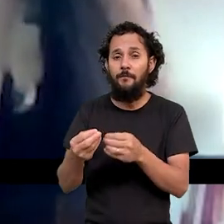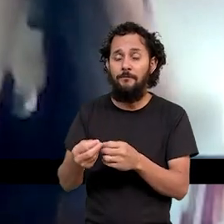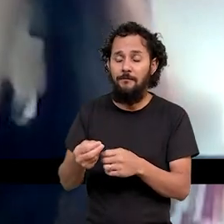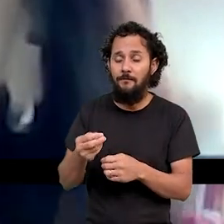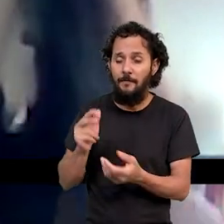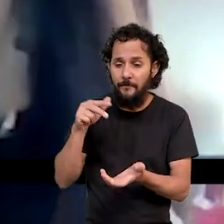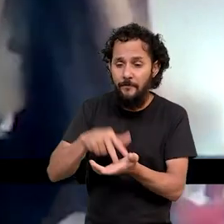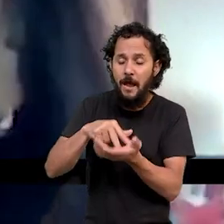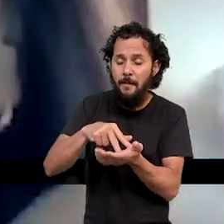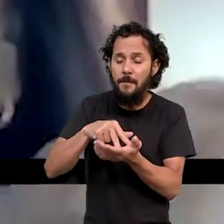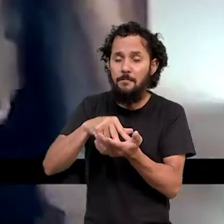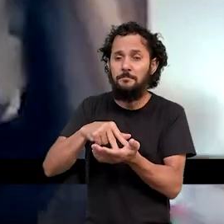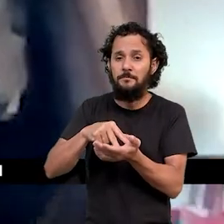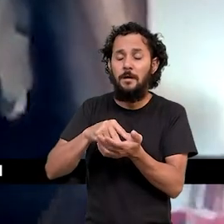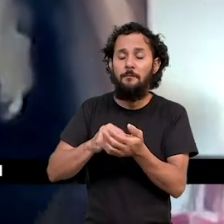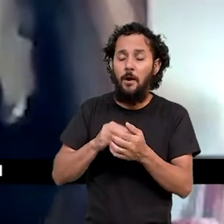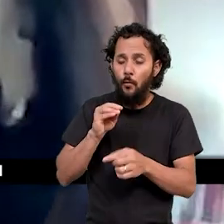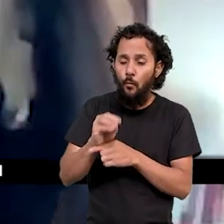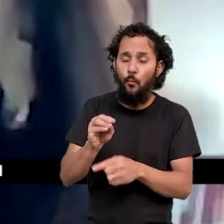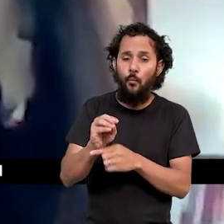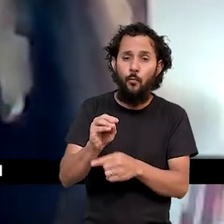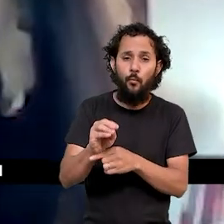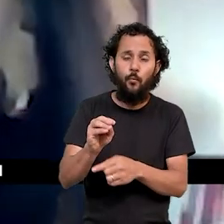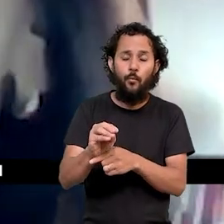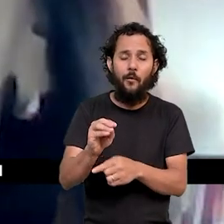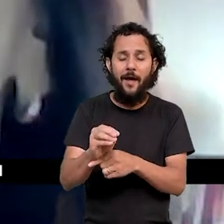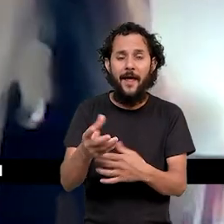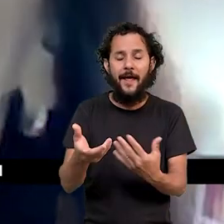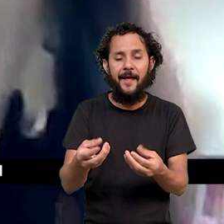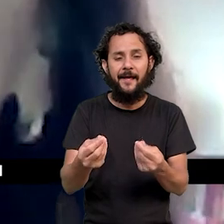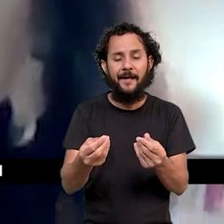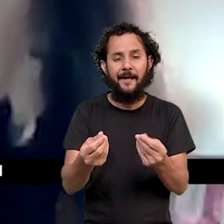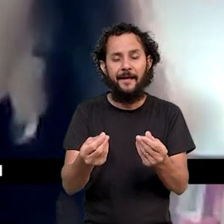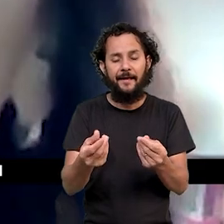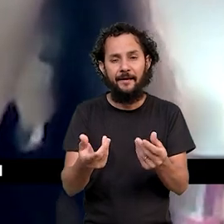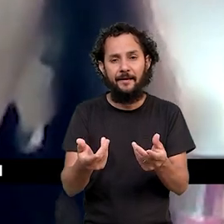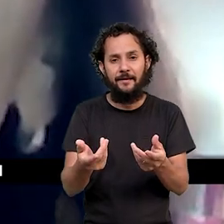manter para este atendimento,